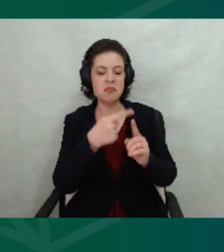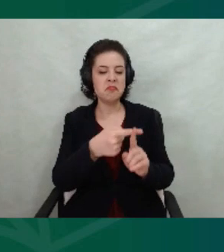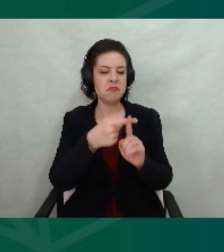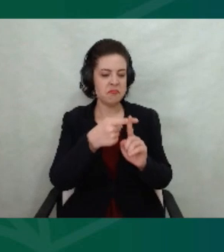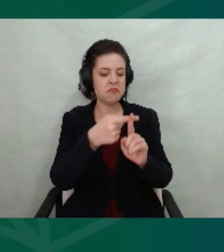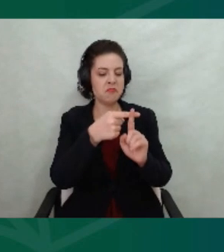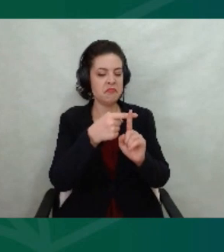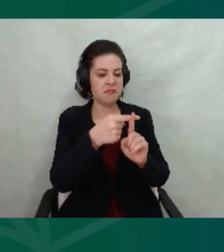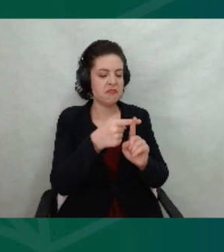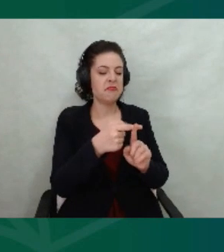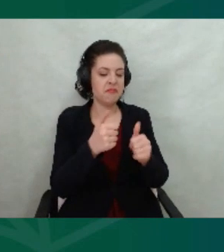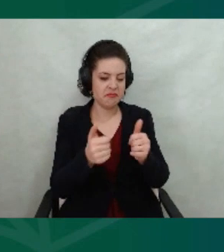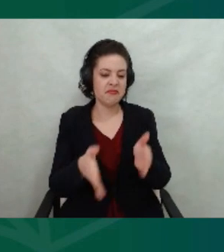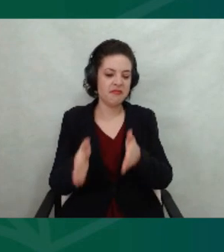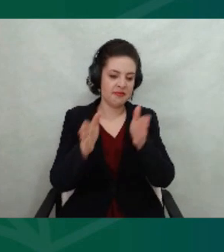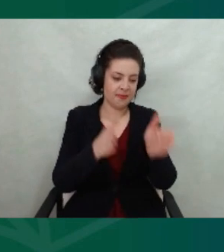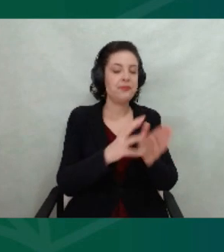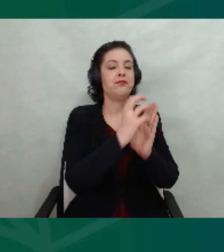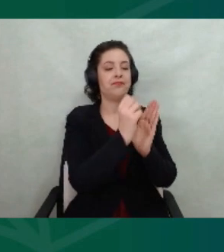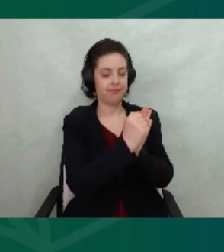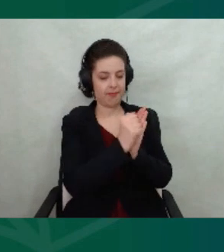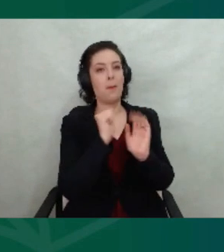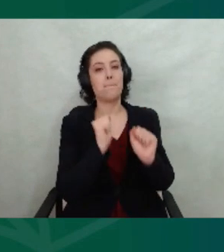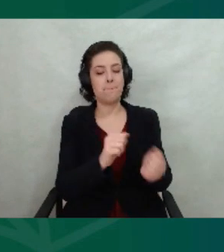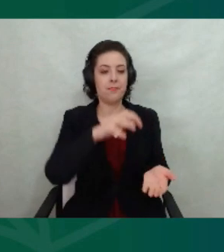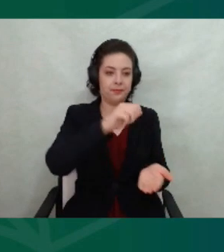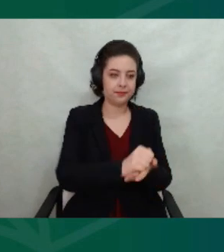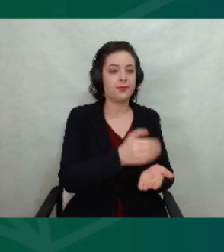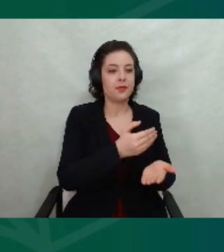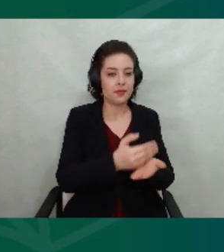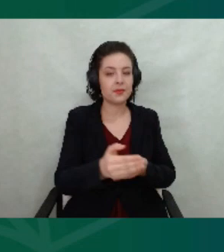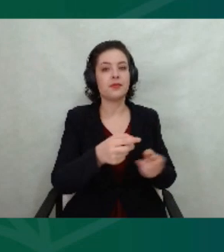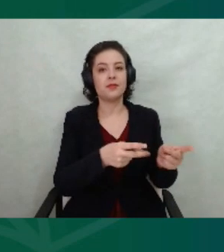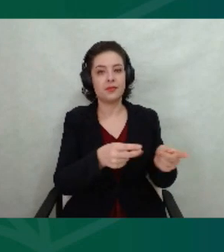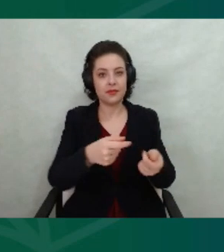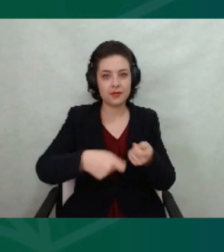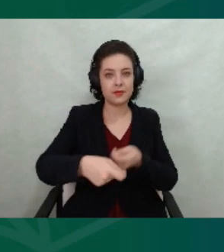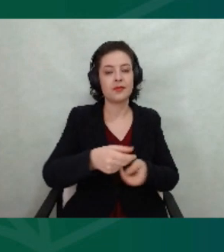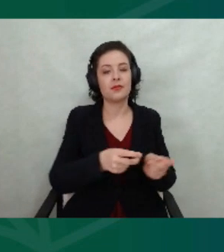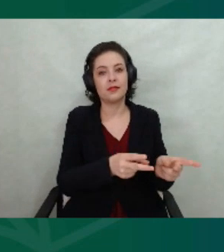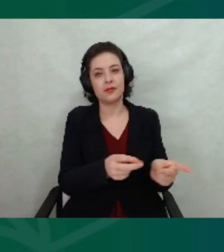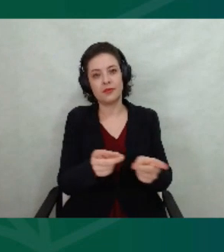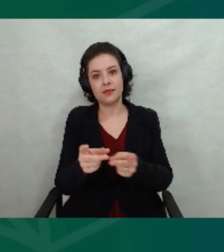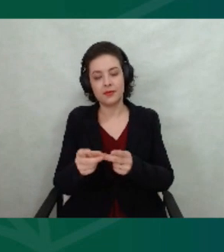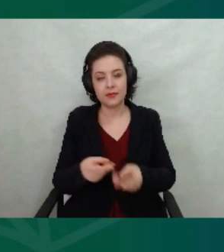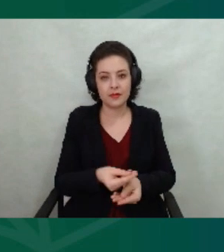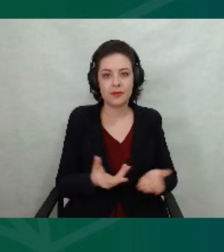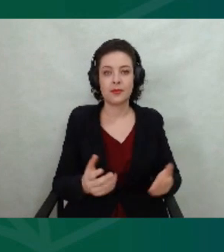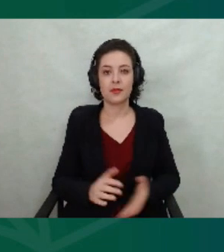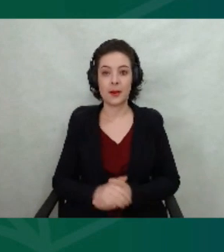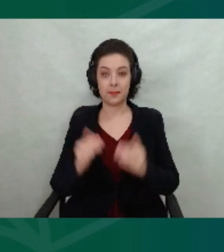ela pode ganhar o registro e passa a ser comercializado. Na parte de baixo são